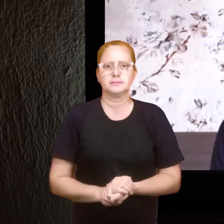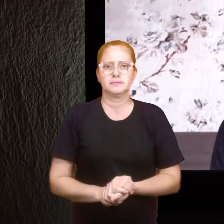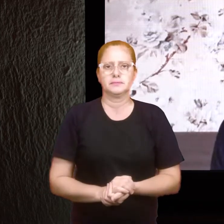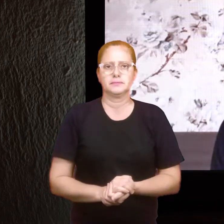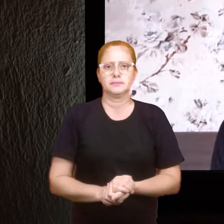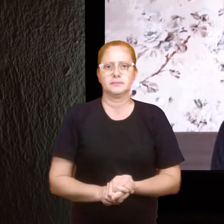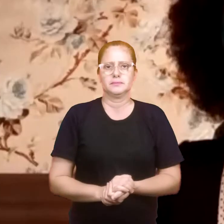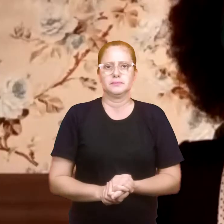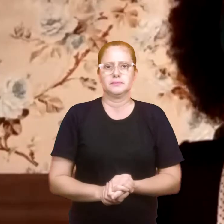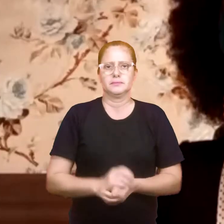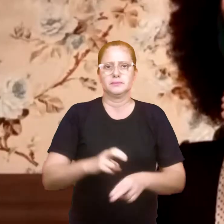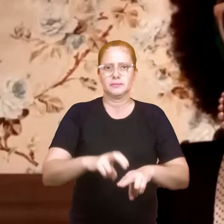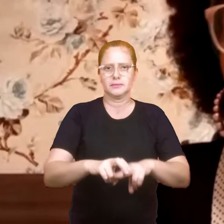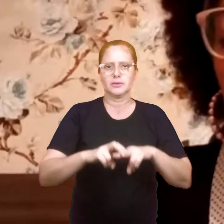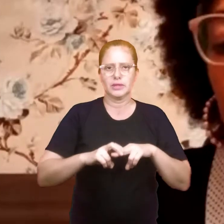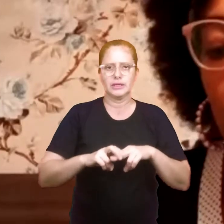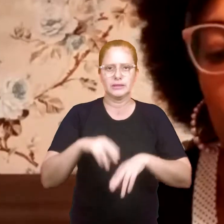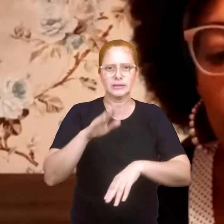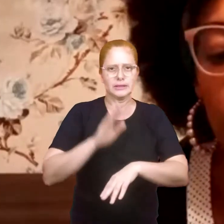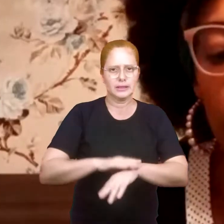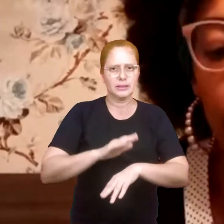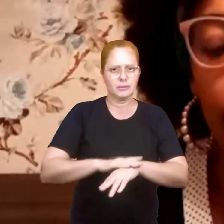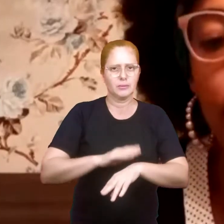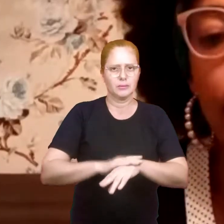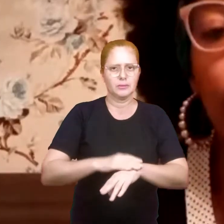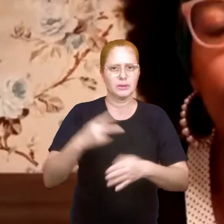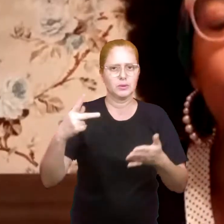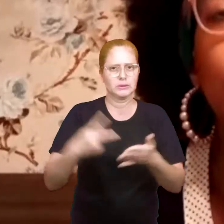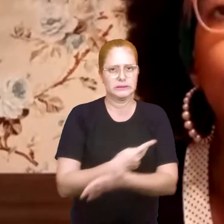diante dessa situação. Agora em tela cheia.